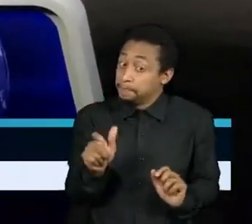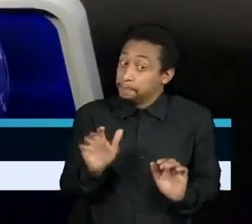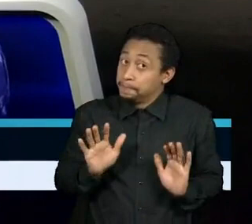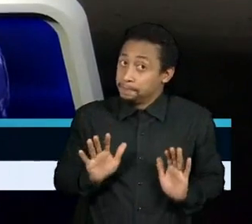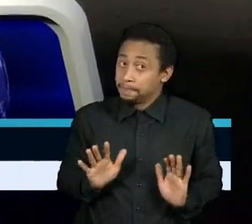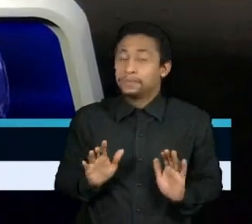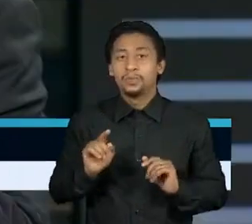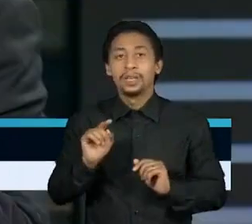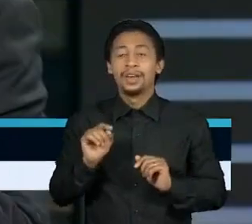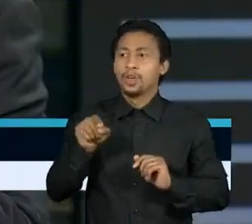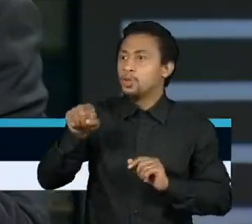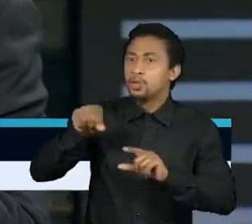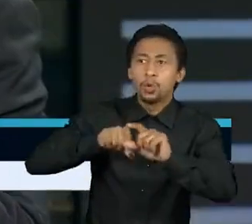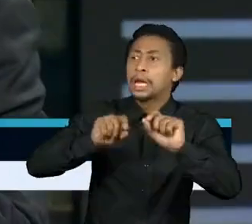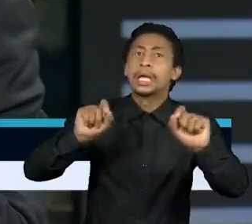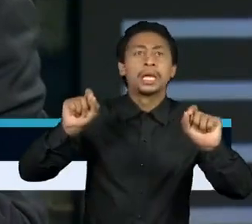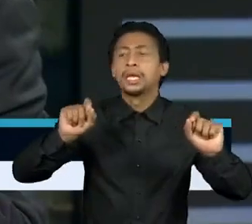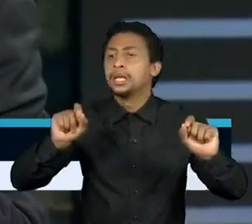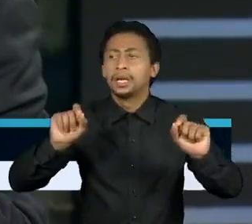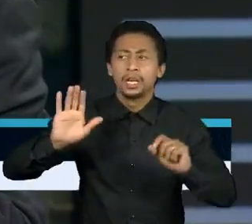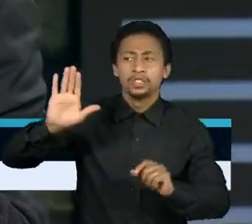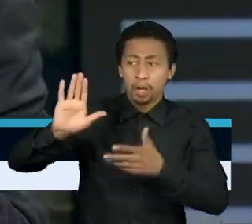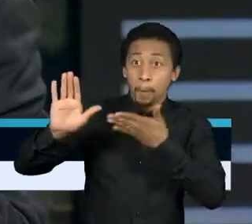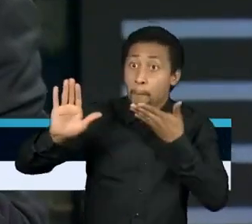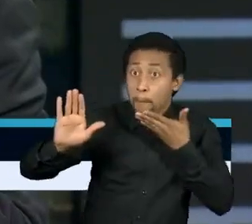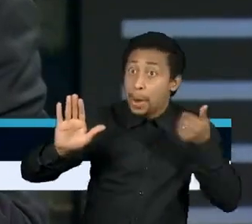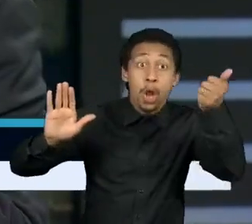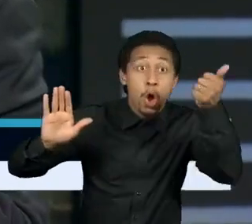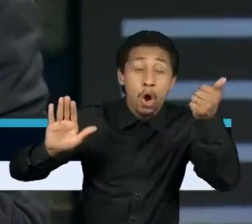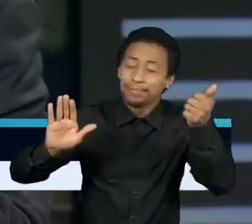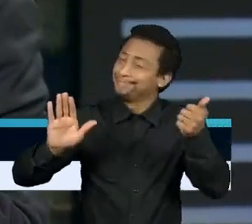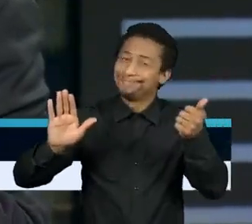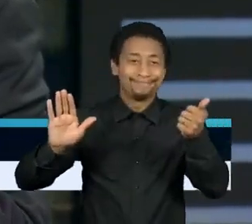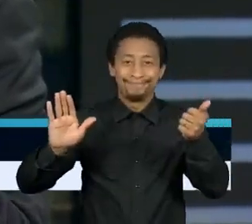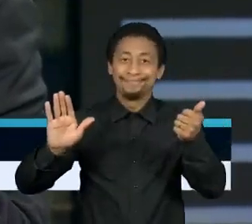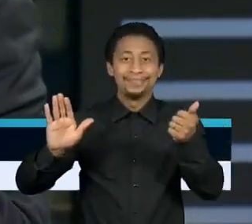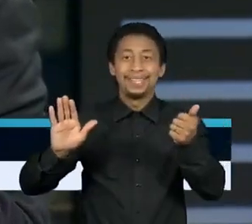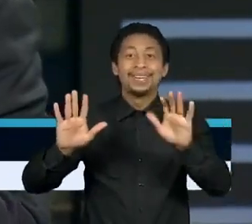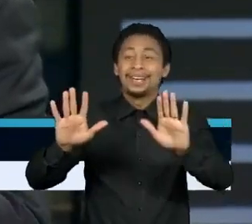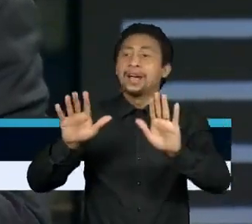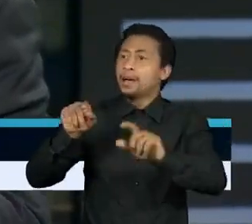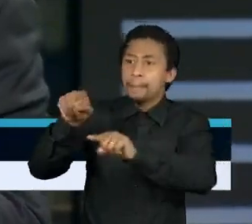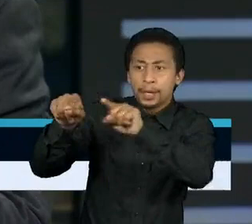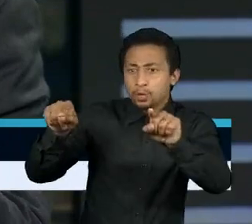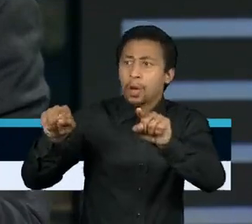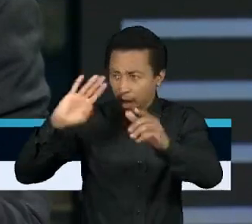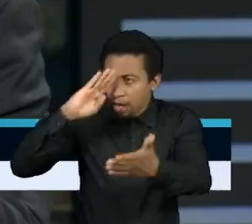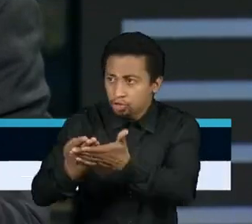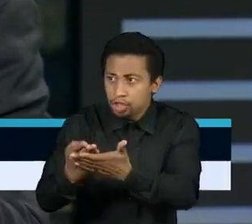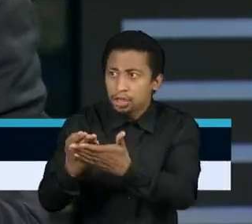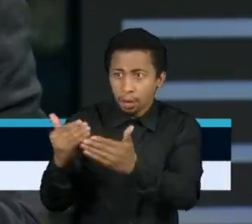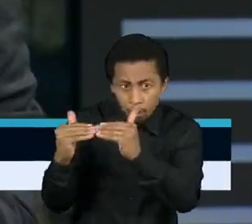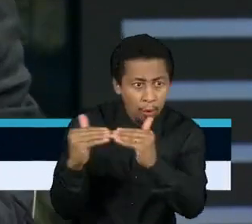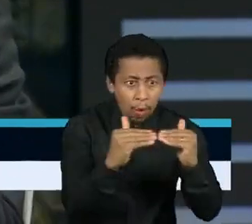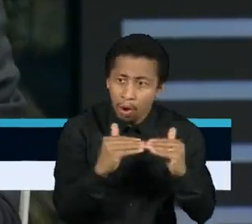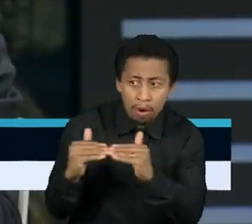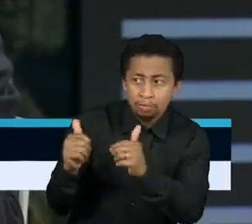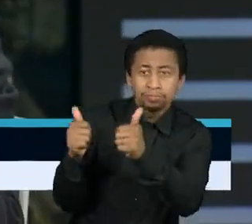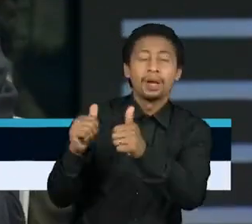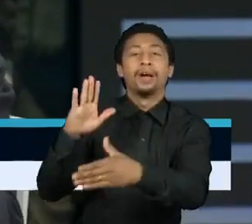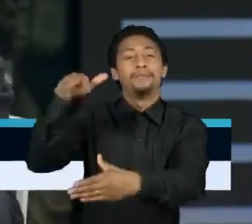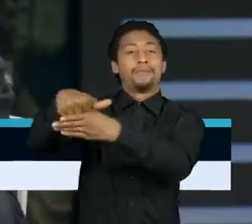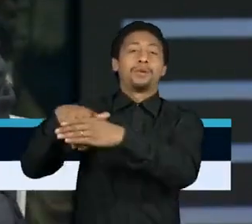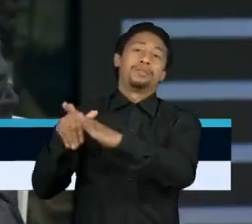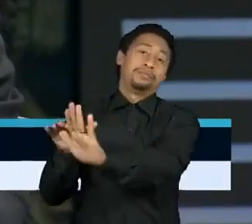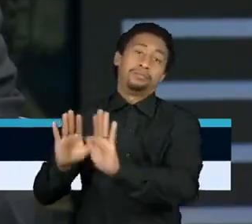melhor candidato, mas talvez pelo que é menos rejeitado por todos os eleitores. É difícil isso, porque você imaginar uma eleição que você não vai ver,